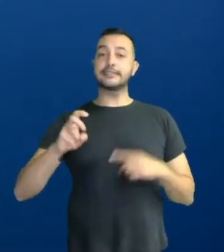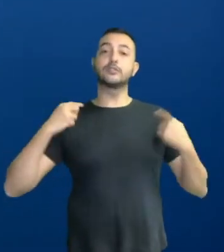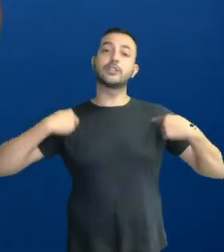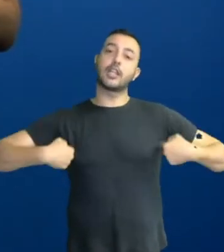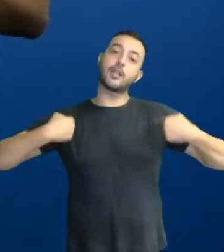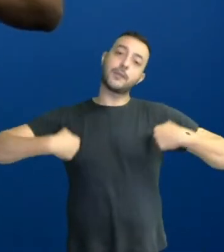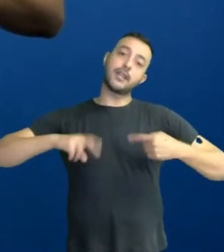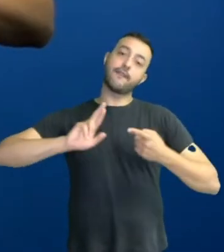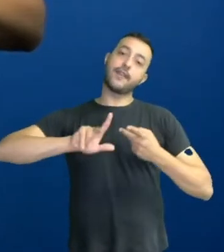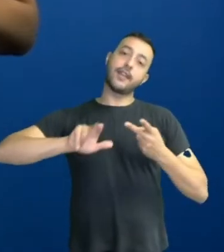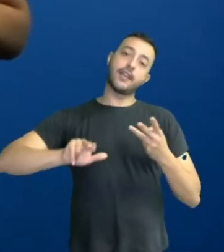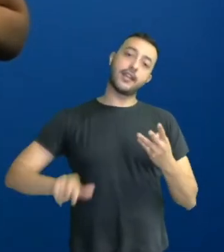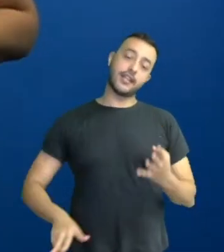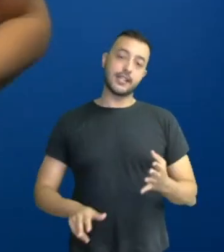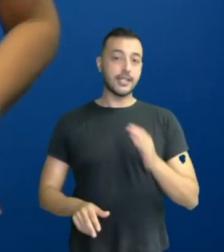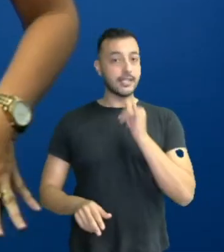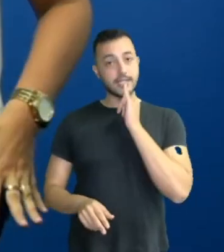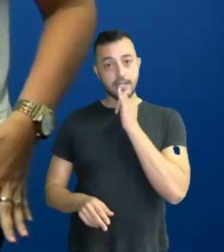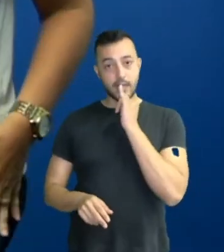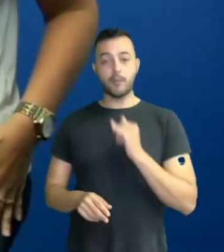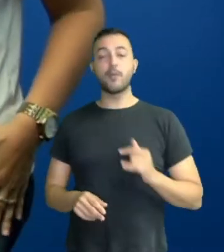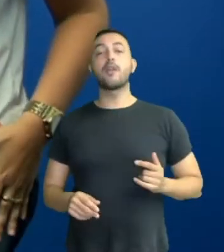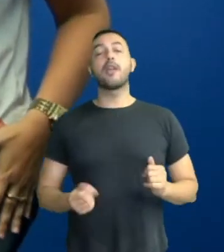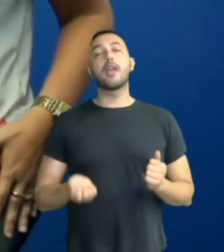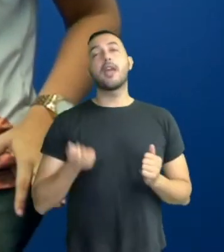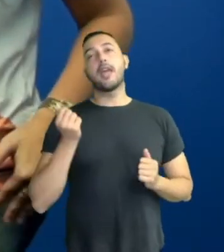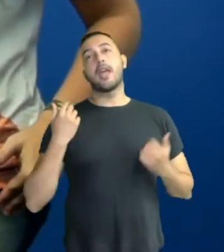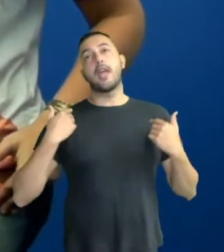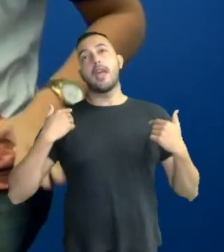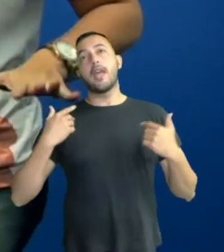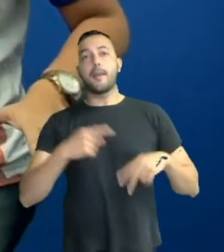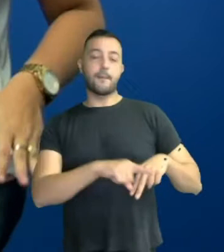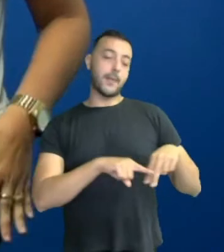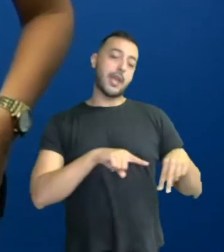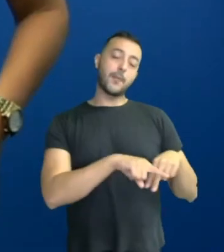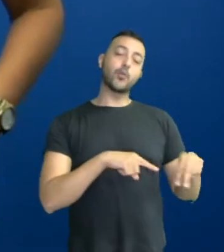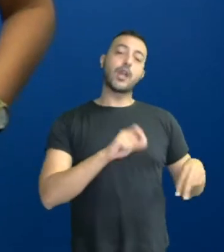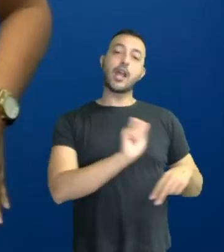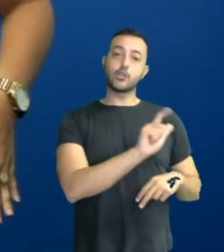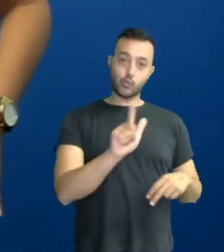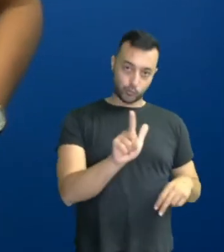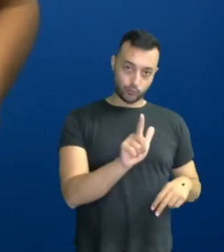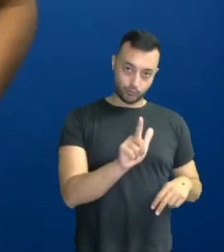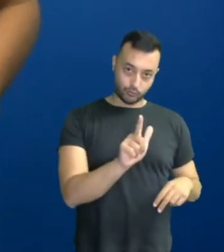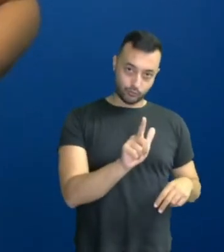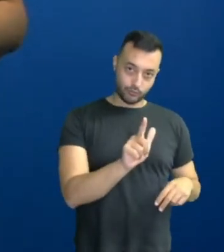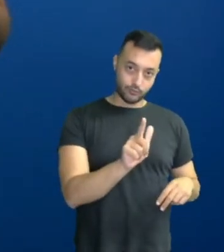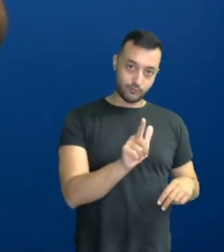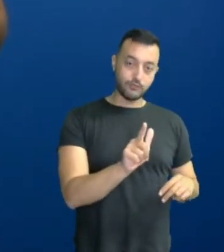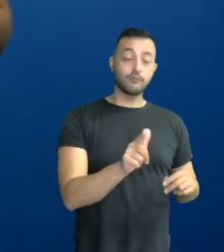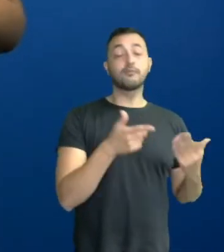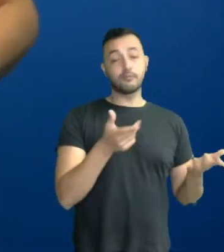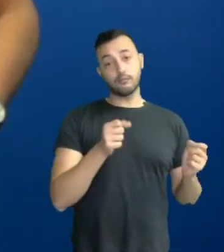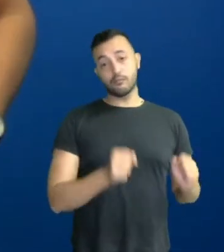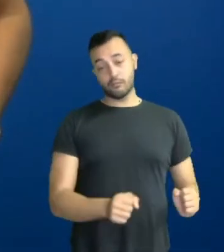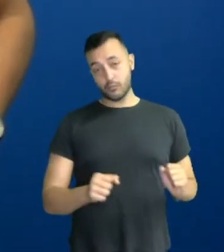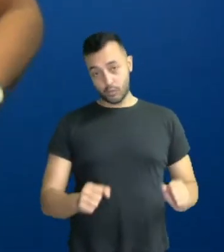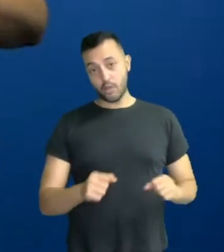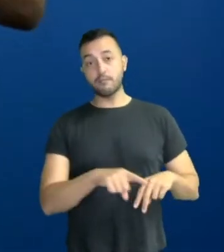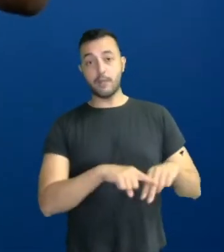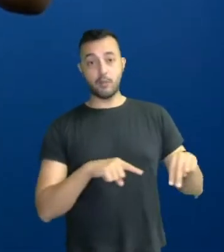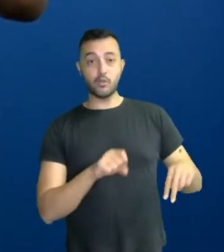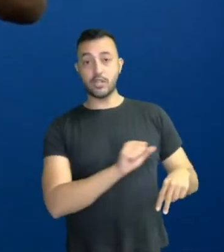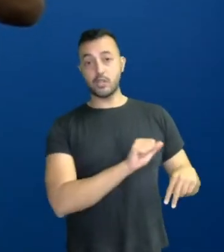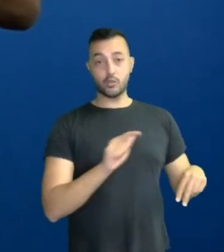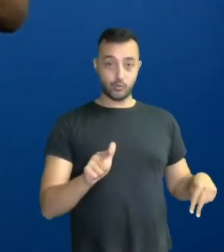dele diferentes. Um exemplo, vou dizer a vocês. A bermuda dele vai ser azul, ok? A bermuda azul. Então, ele pode usar a bermuda